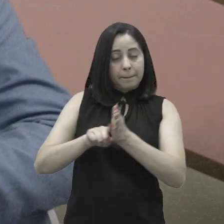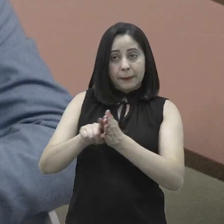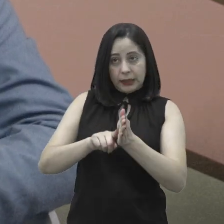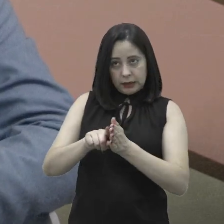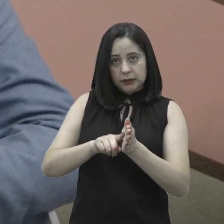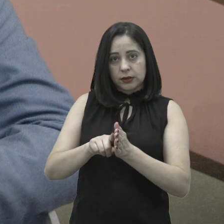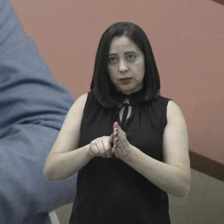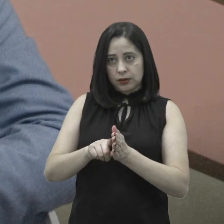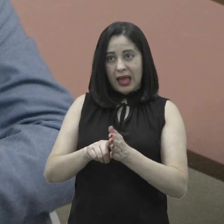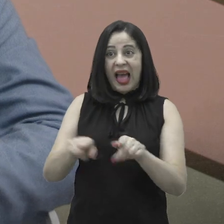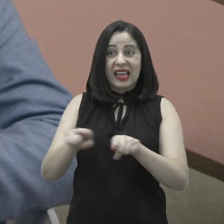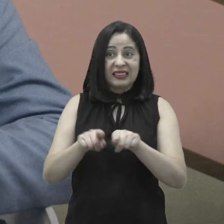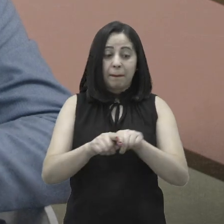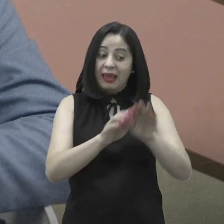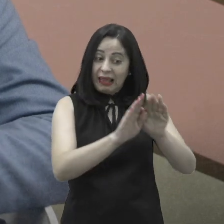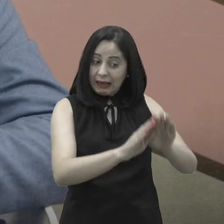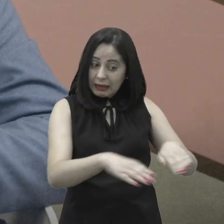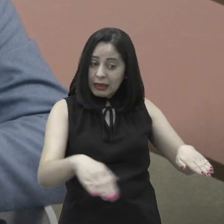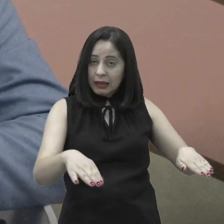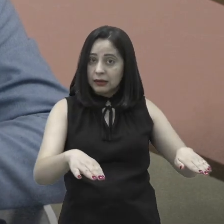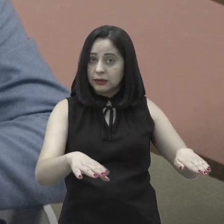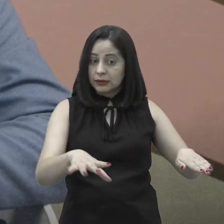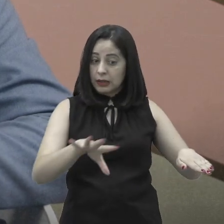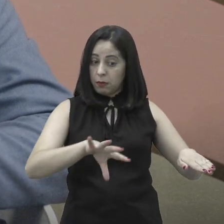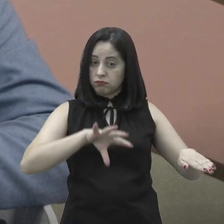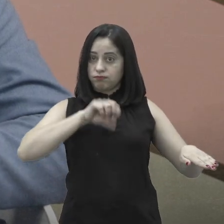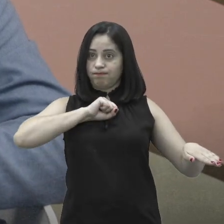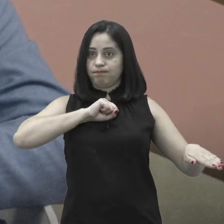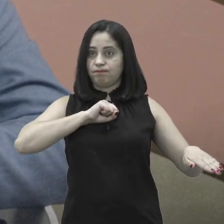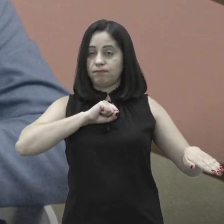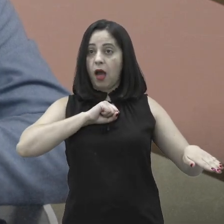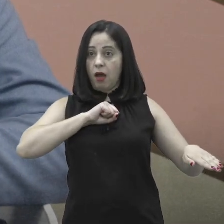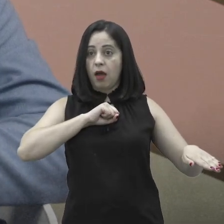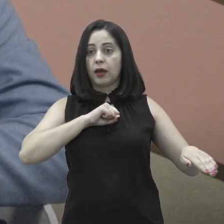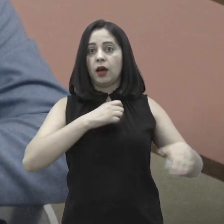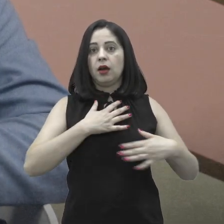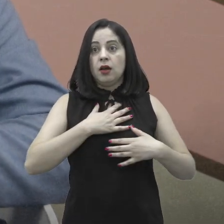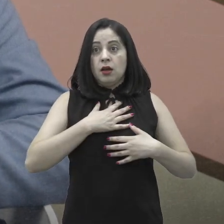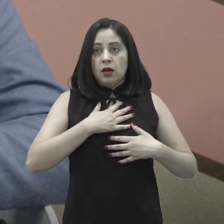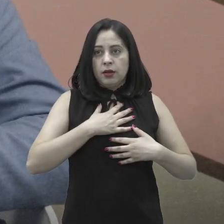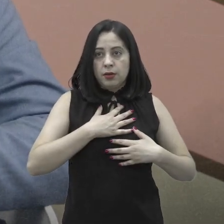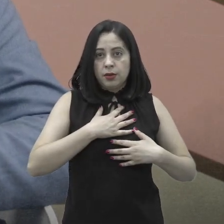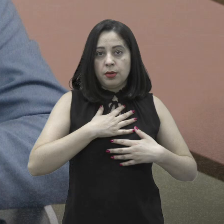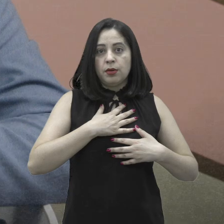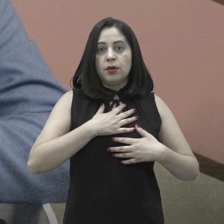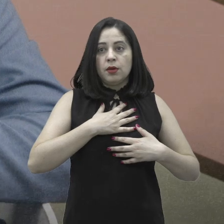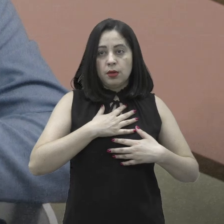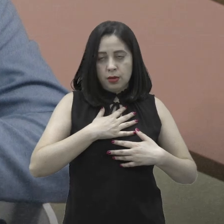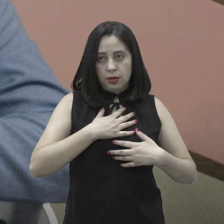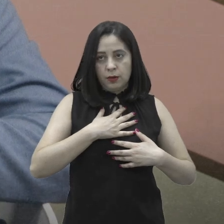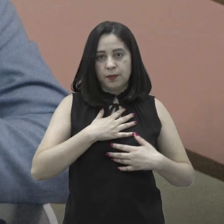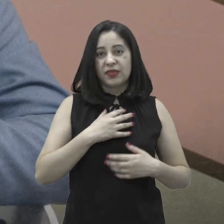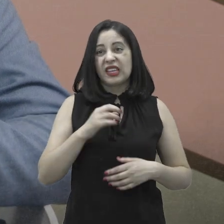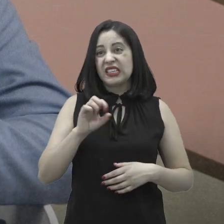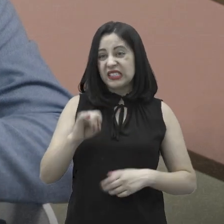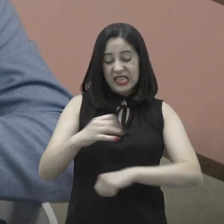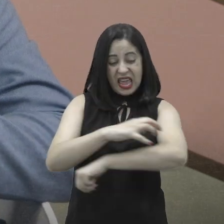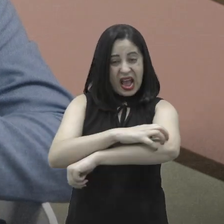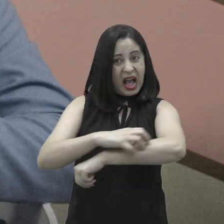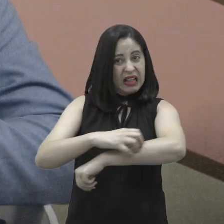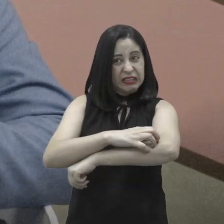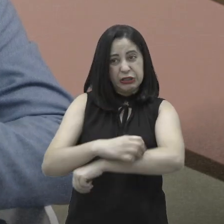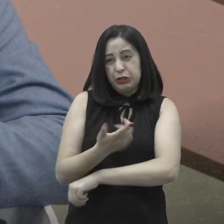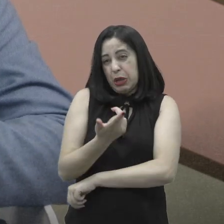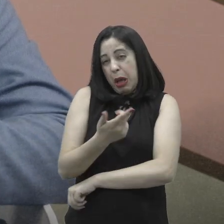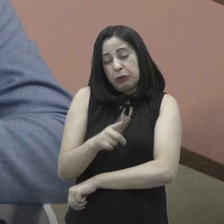acontecer mais na infância também. A asma que é mais tardia, que tem um perfil não alérgico, ela é muito mais associada à sua